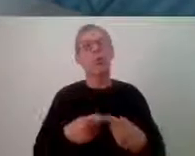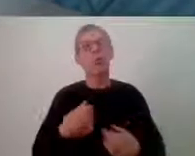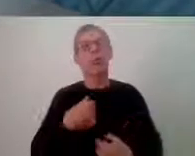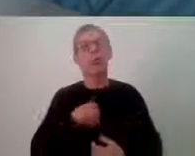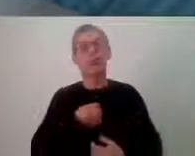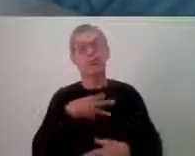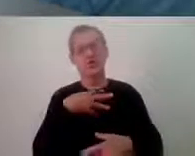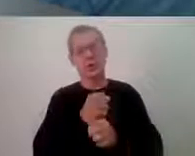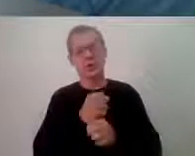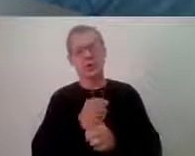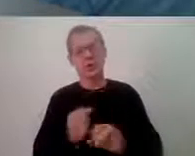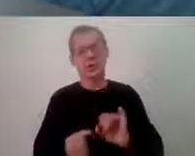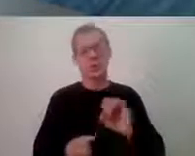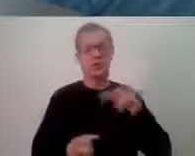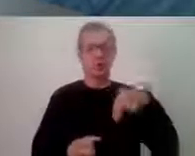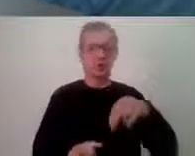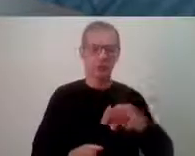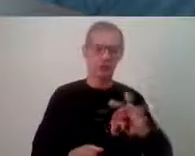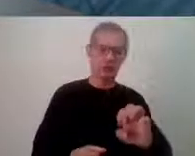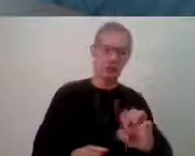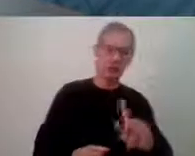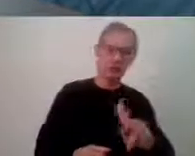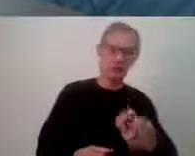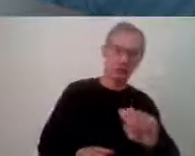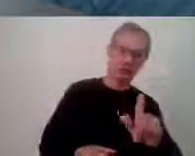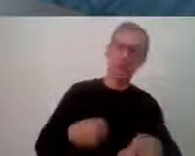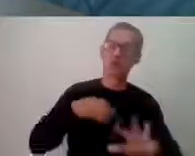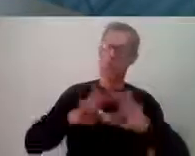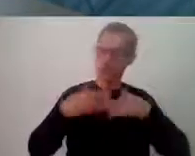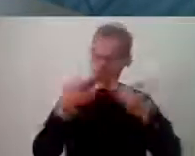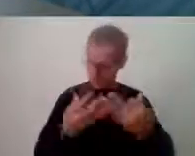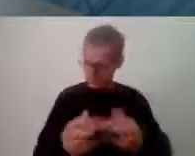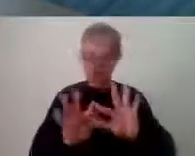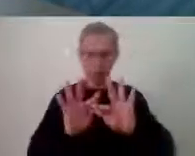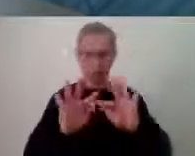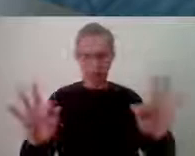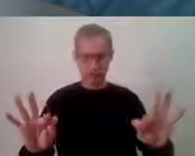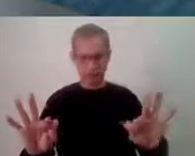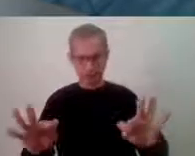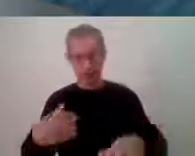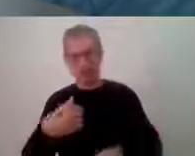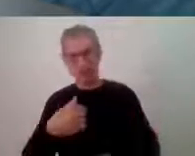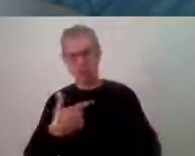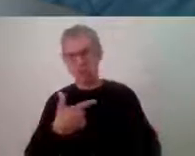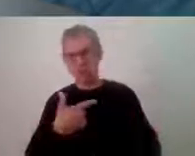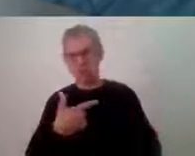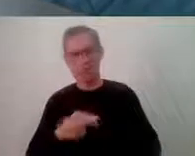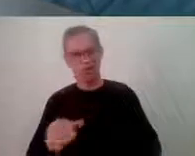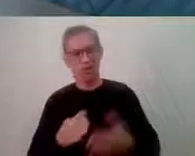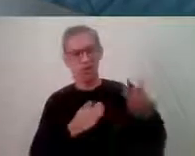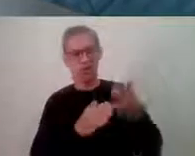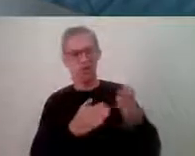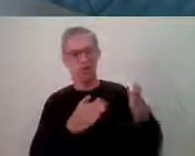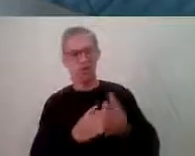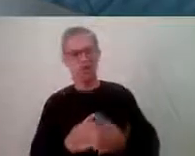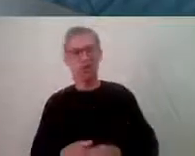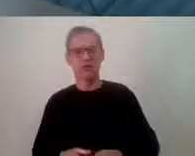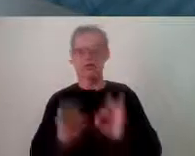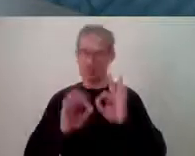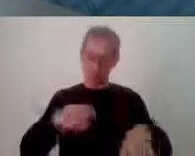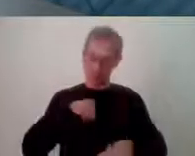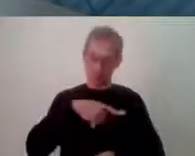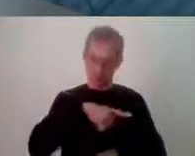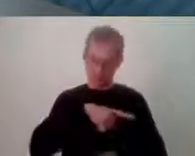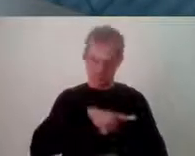posso calcular uma integral onde eu tenha uma família de funções, onde eu não tenha um intervalo definido, eu